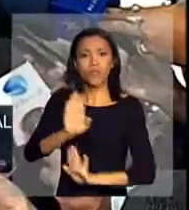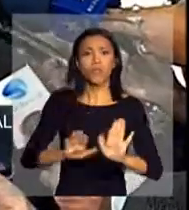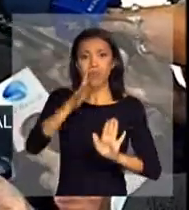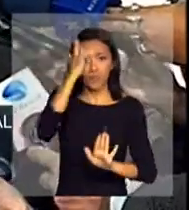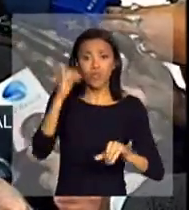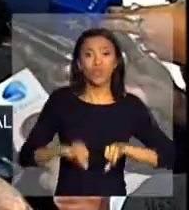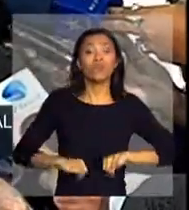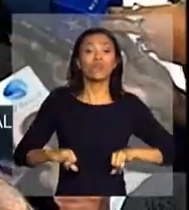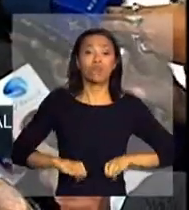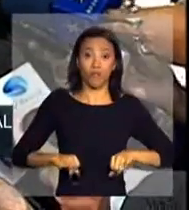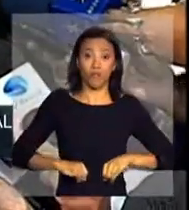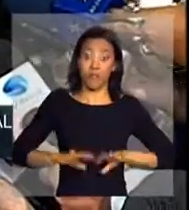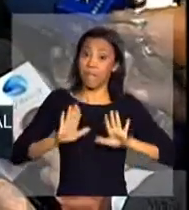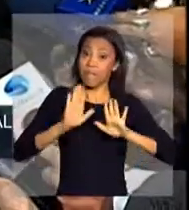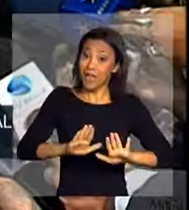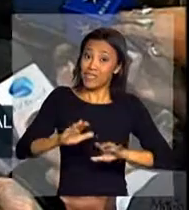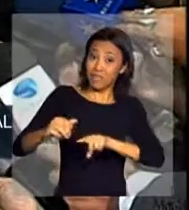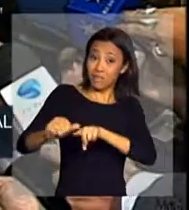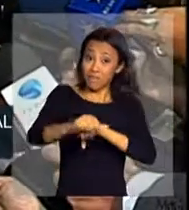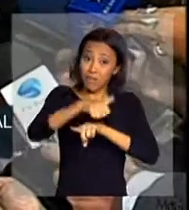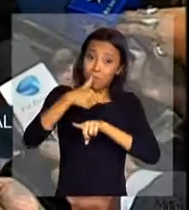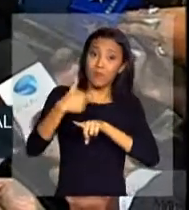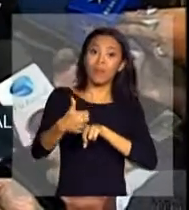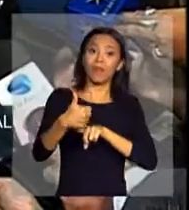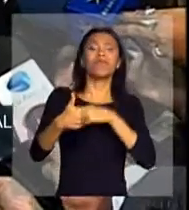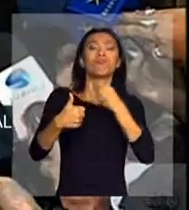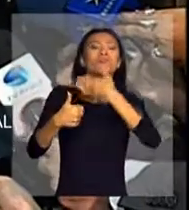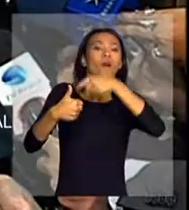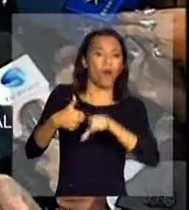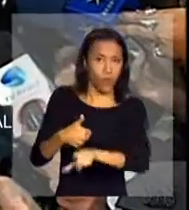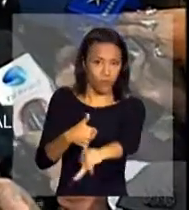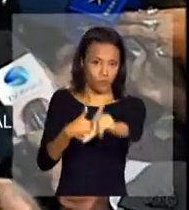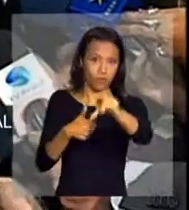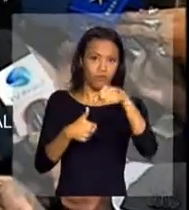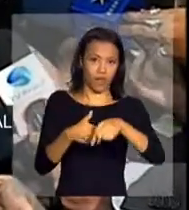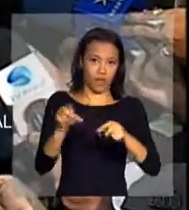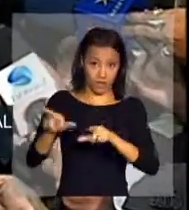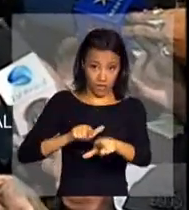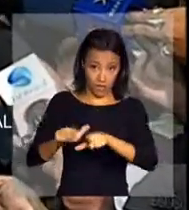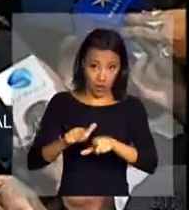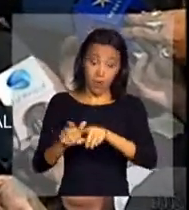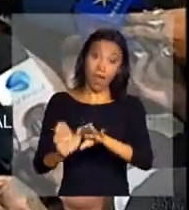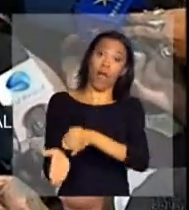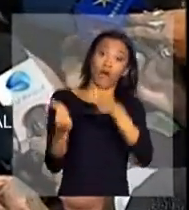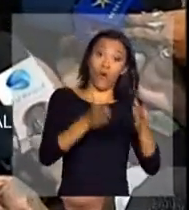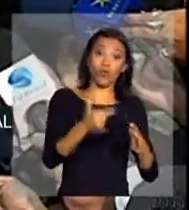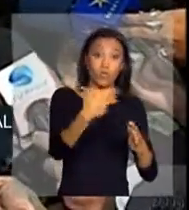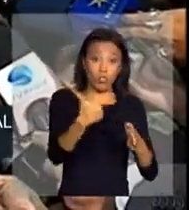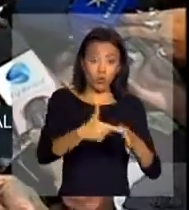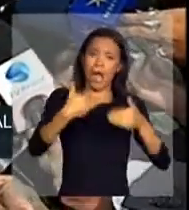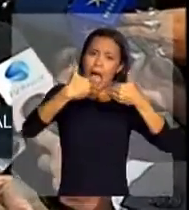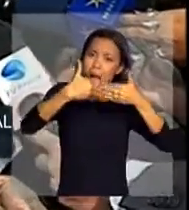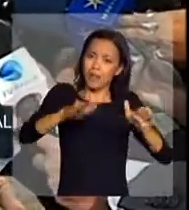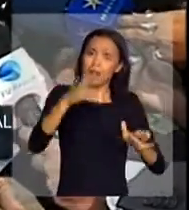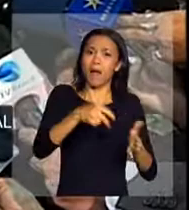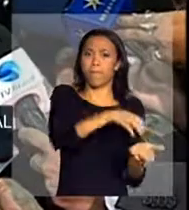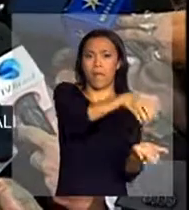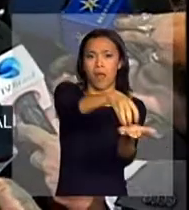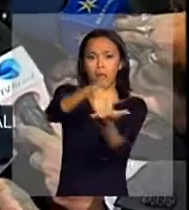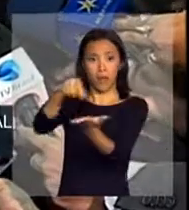que esse primeiro passo tem que ser colocado adiante. Nós vamos agora, com o segundo plano, abrir mais postos, intensificar